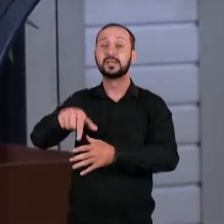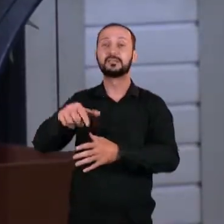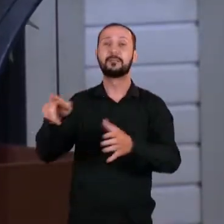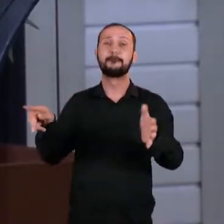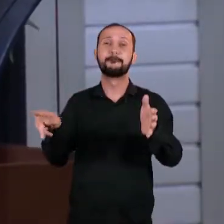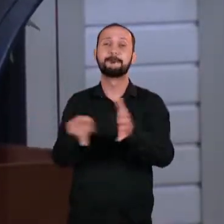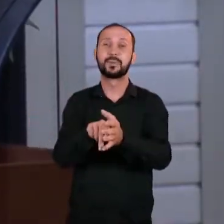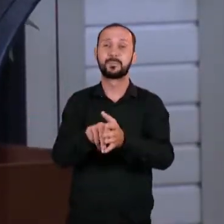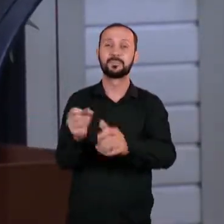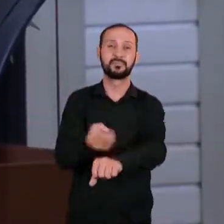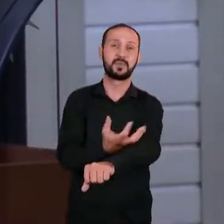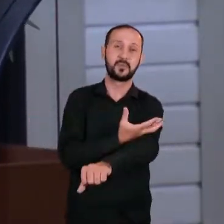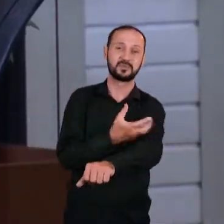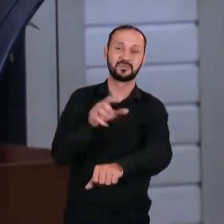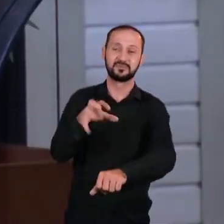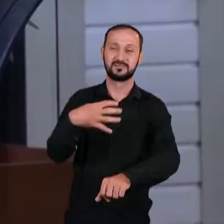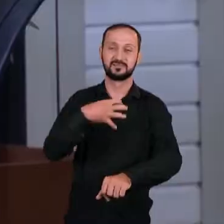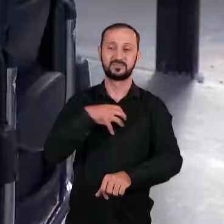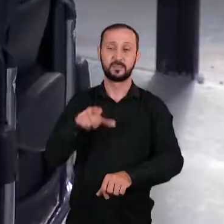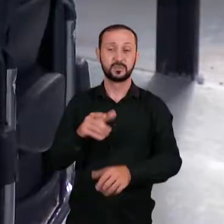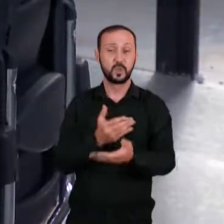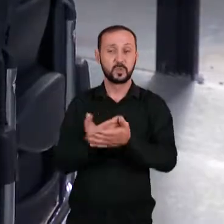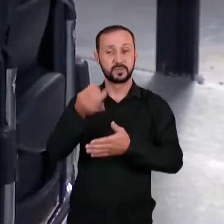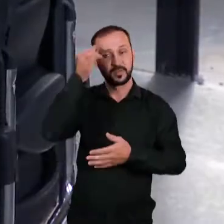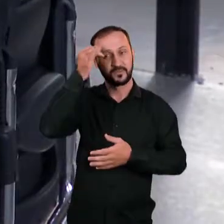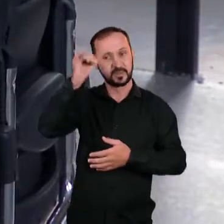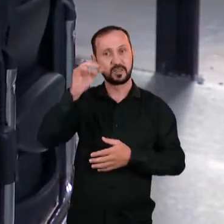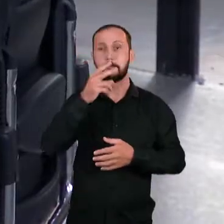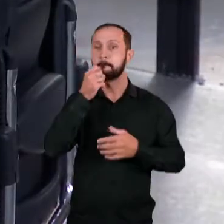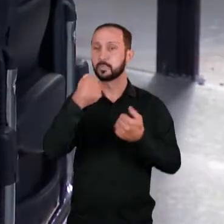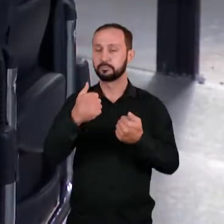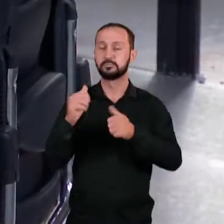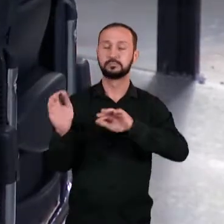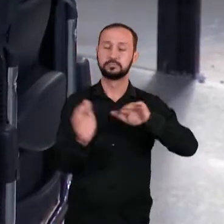paciente, para a gente poder começar realmente a prevenir com maior eficiência.